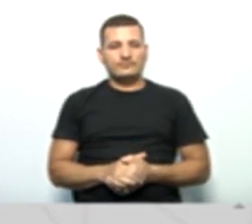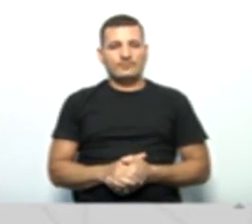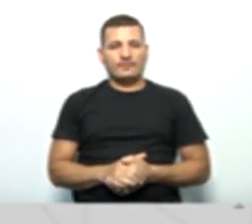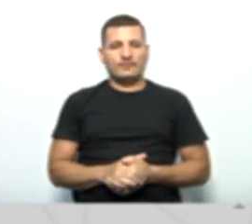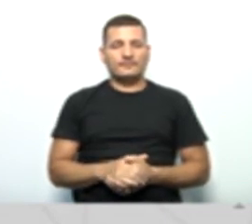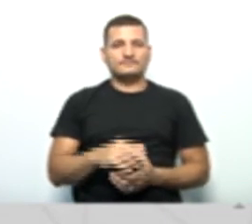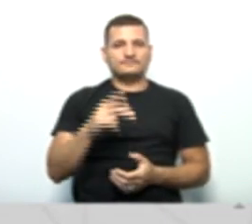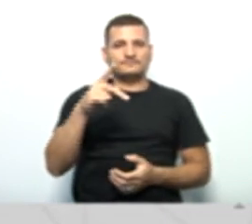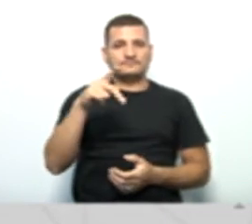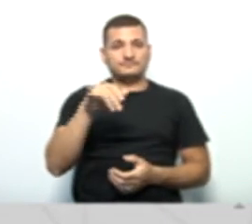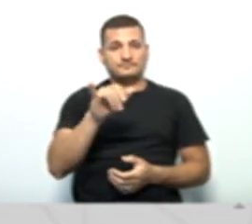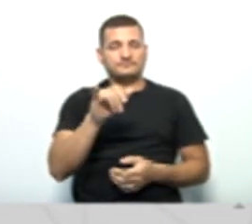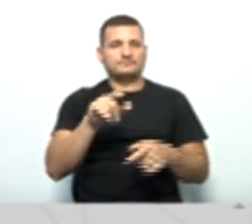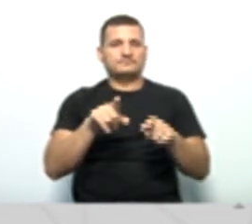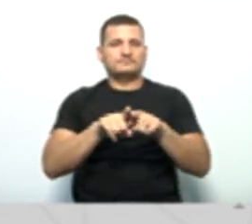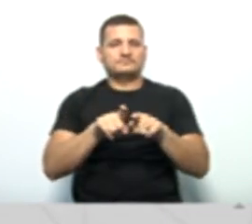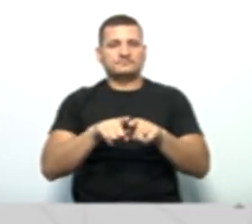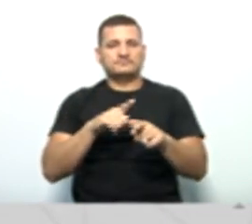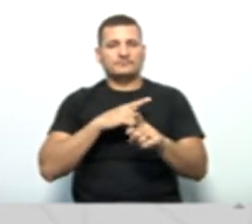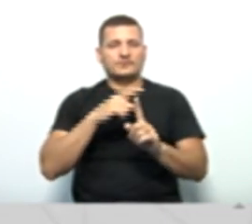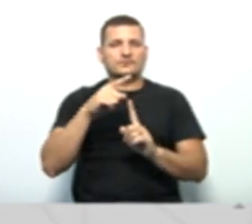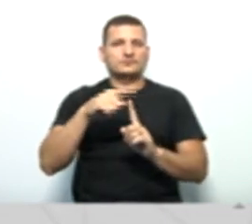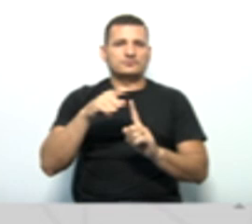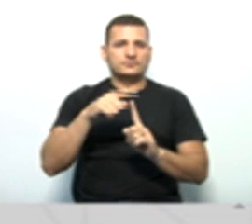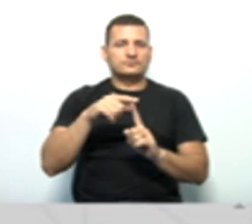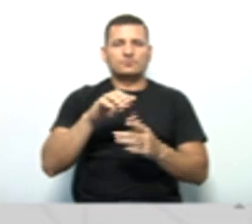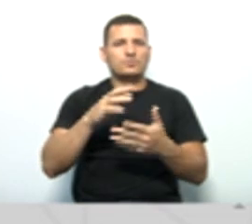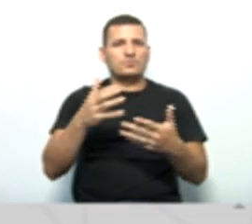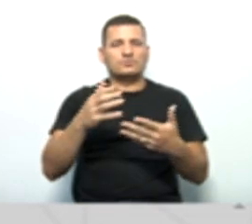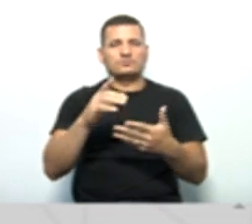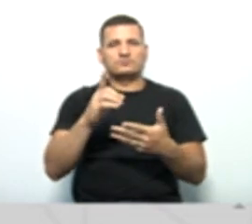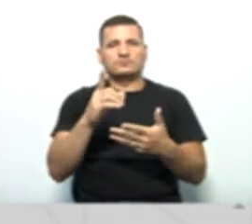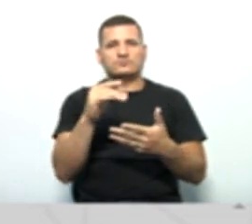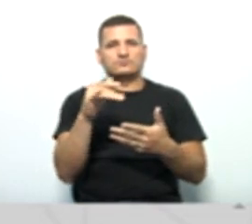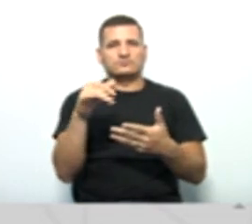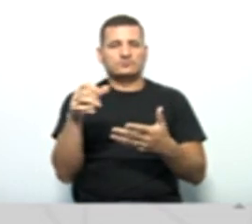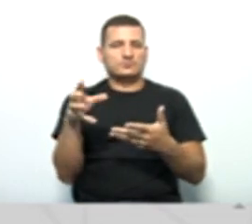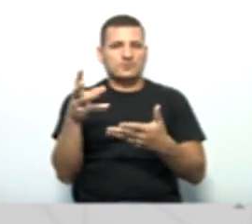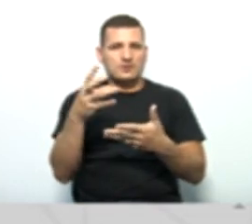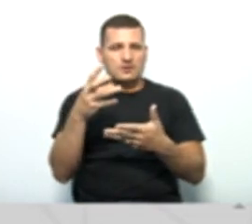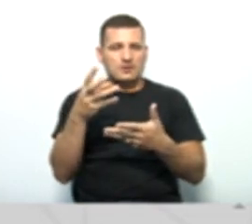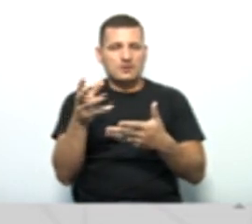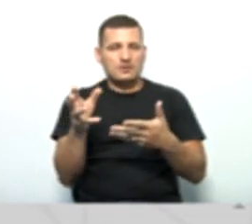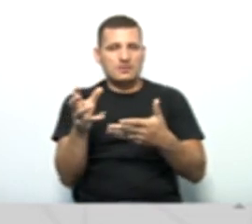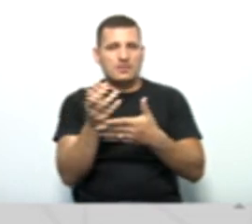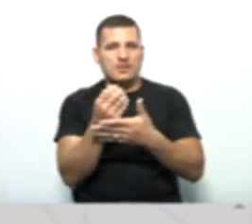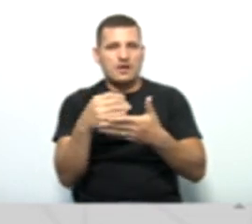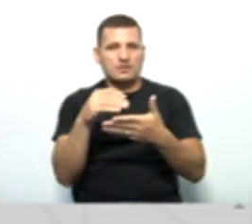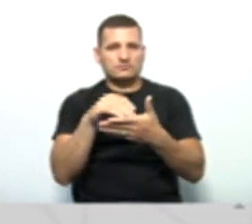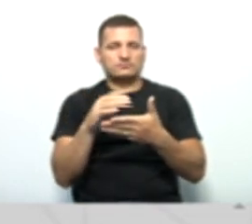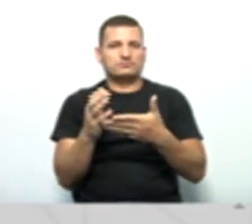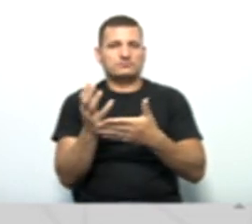Python também inclui o tipo de dados para o 7. Um 7 é uma